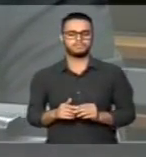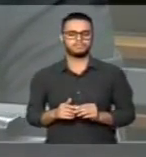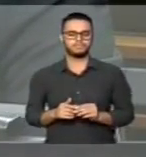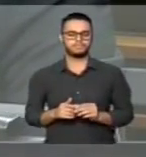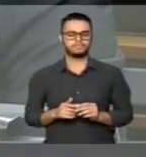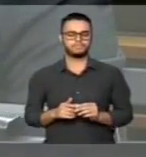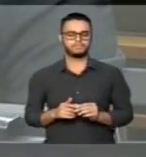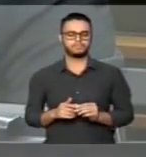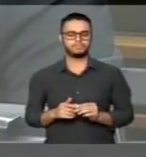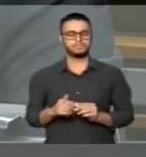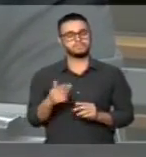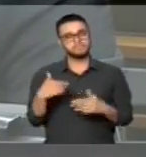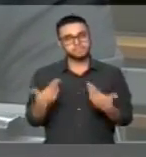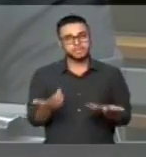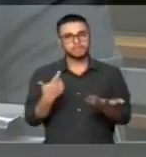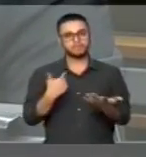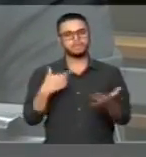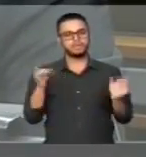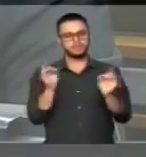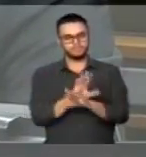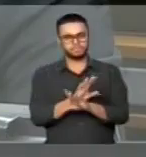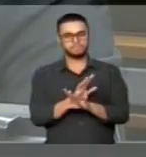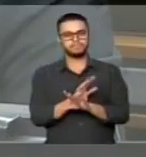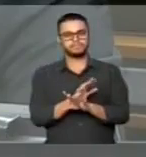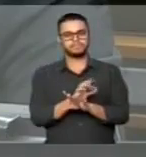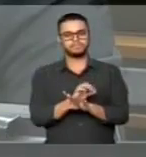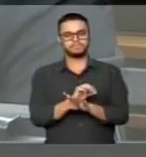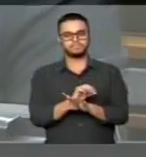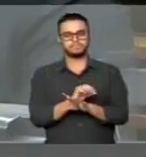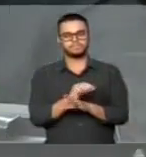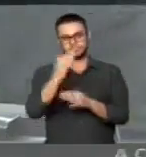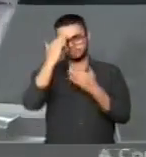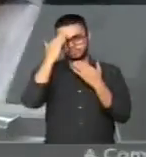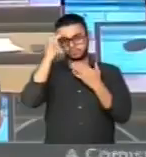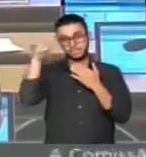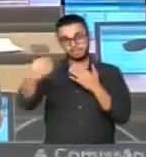Eu concluo na hora que eu pedi a palavra como líder. Muito obrigado. Muito obrigado.